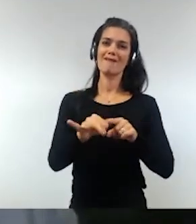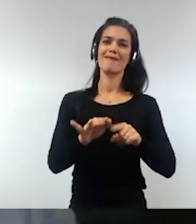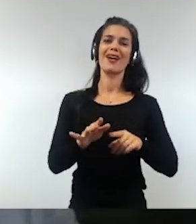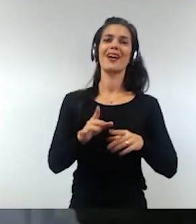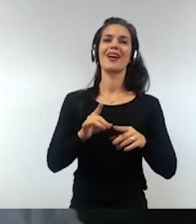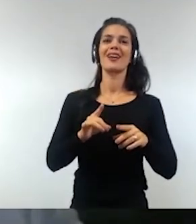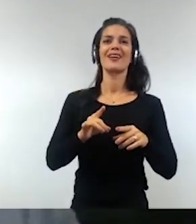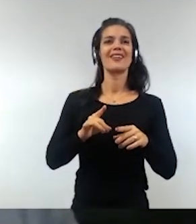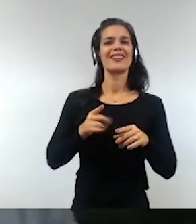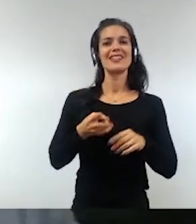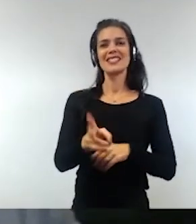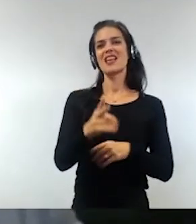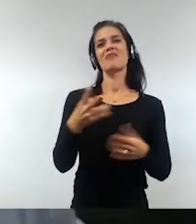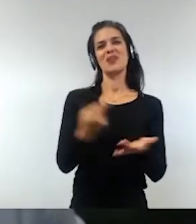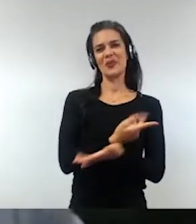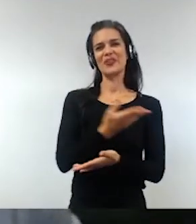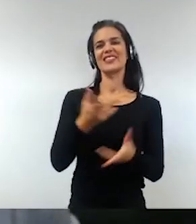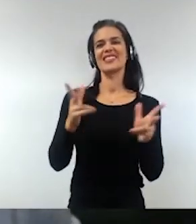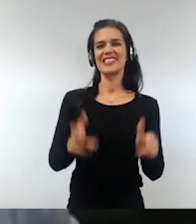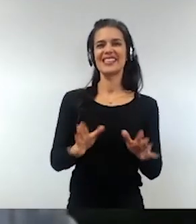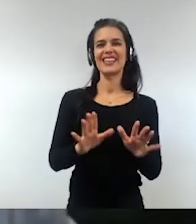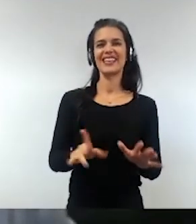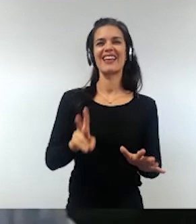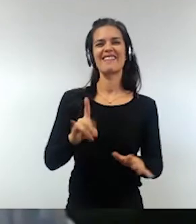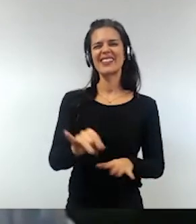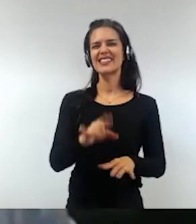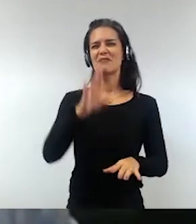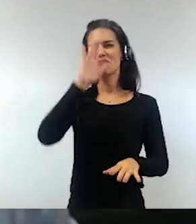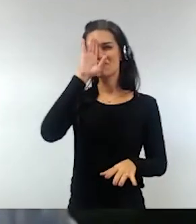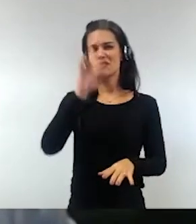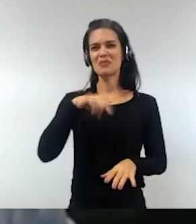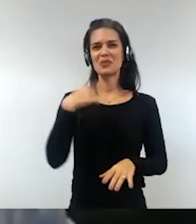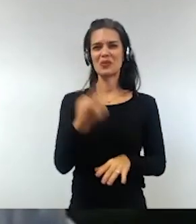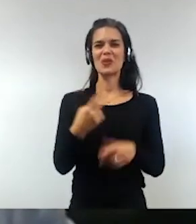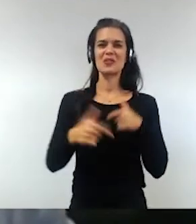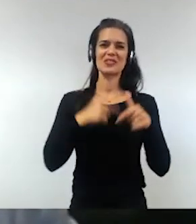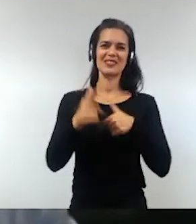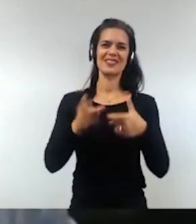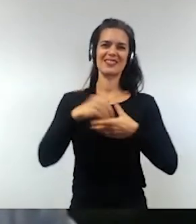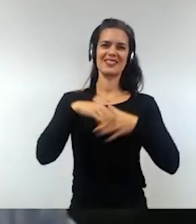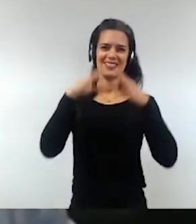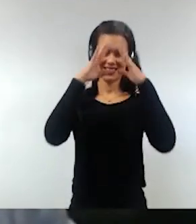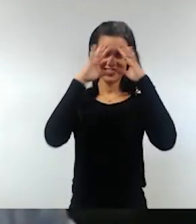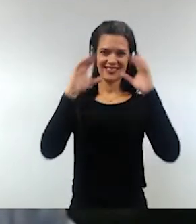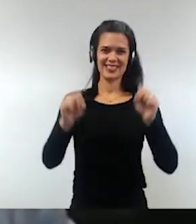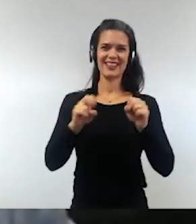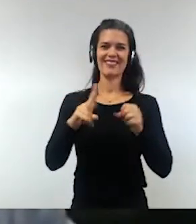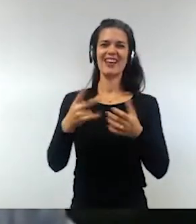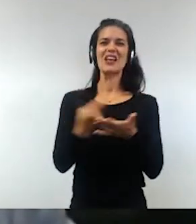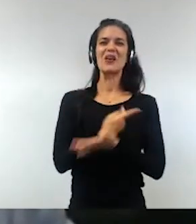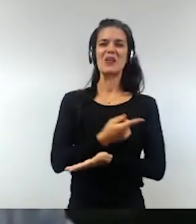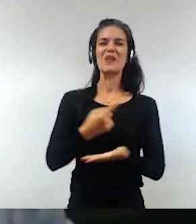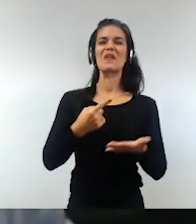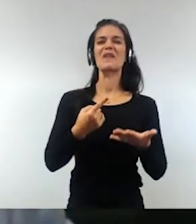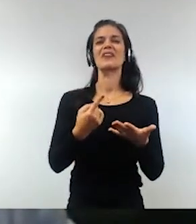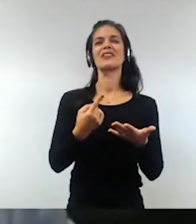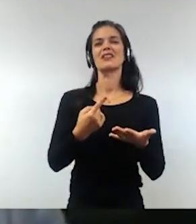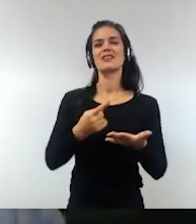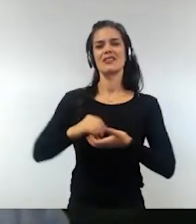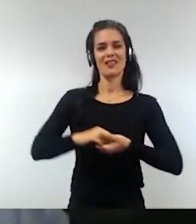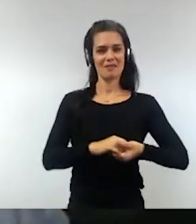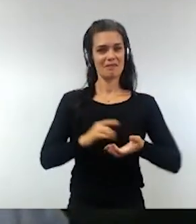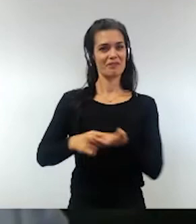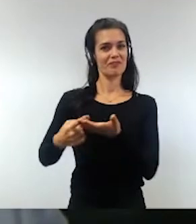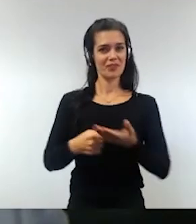levada para o resto. Tenho certeza que será o carro-chefe nosso daqui por diante, essas conciliações por videoconferência,